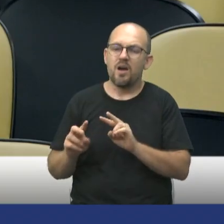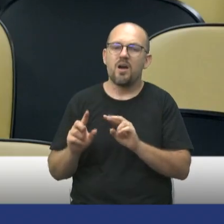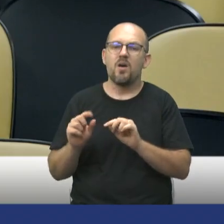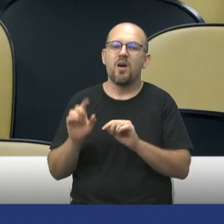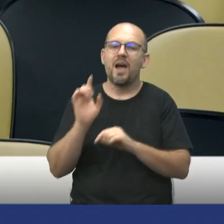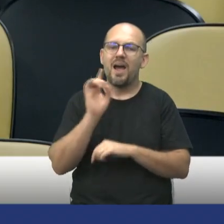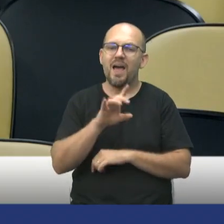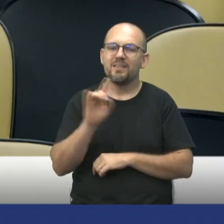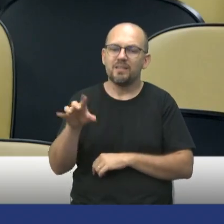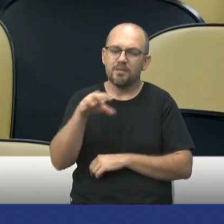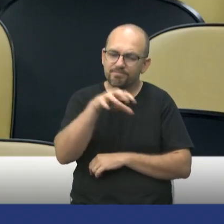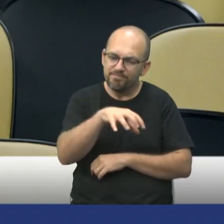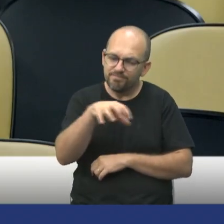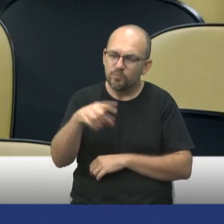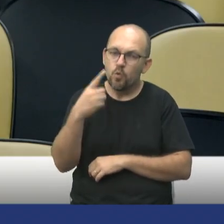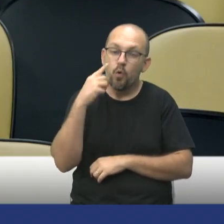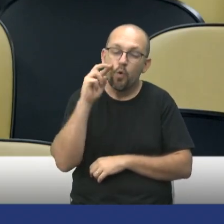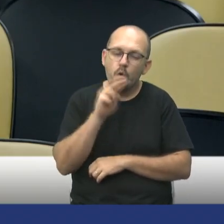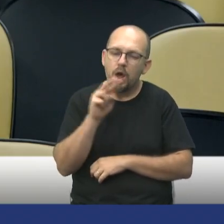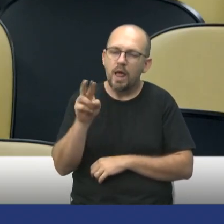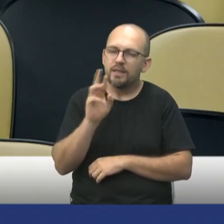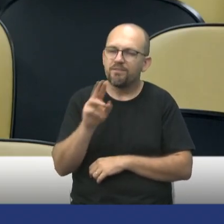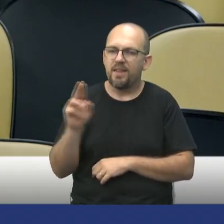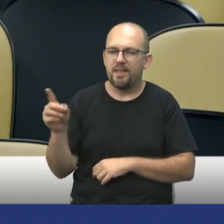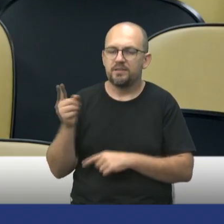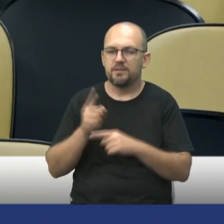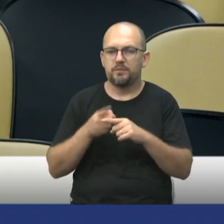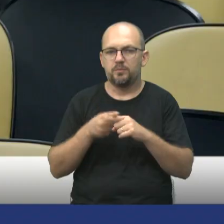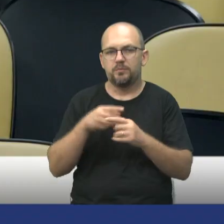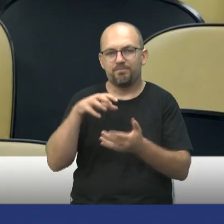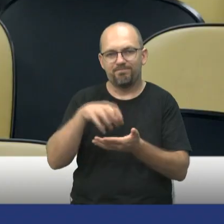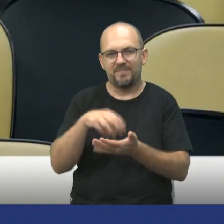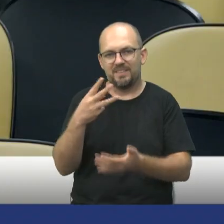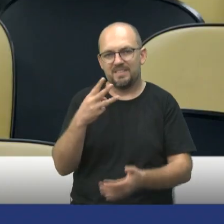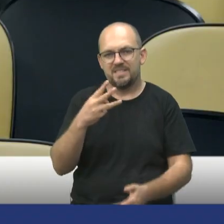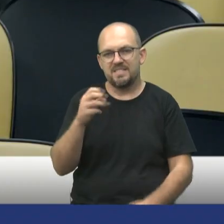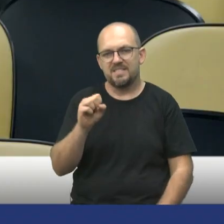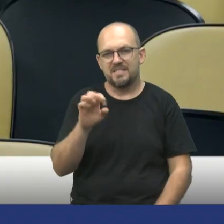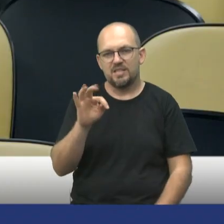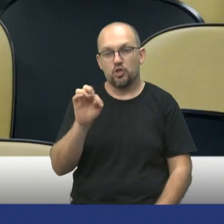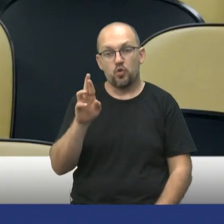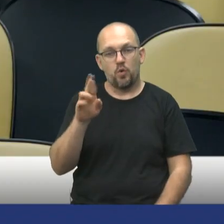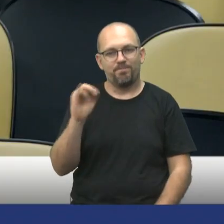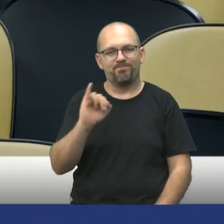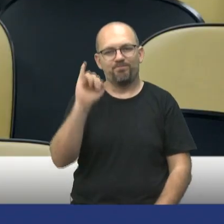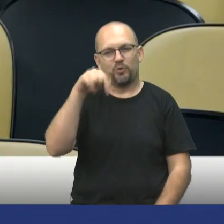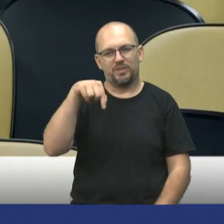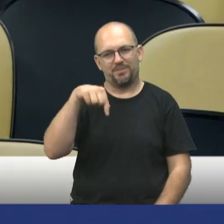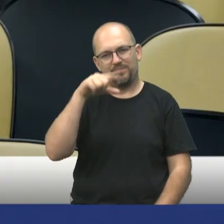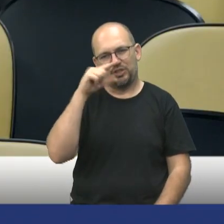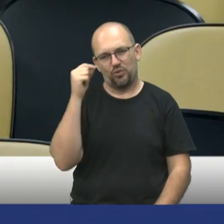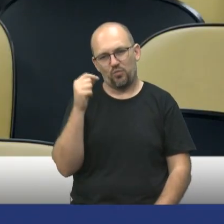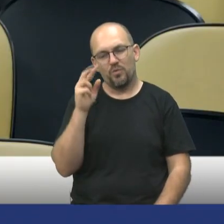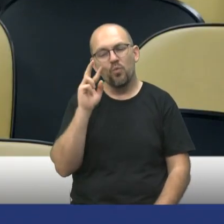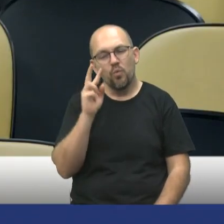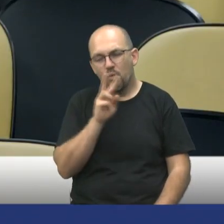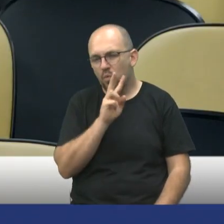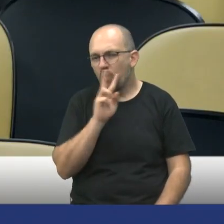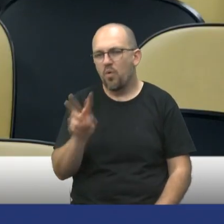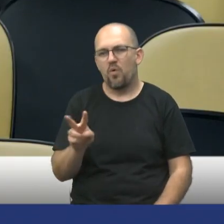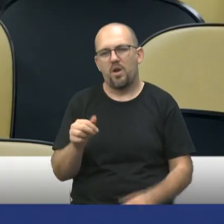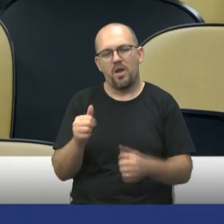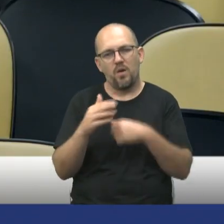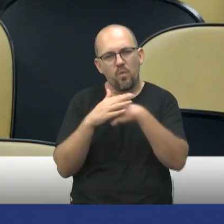cada entidade um olhar diferente, que o terceiro setor ele é muito importante para a cidade de Jaú. É olhar com carinho